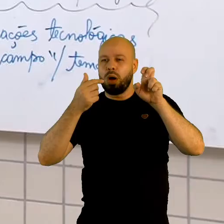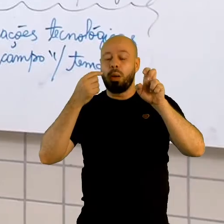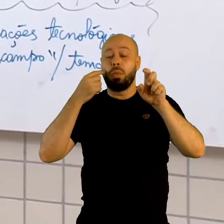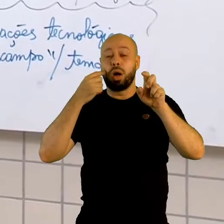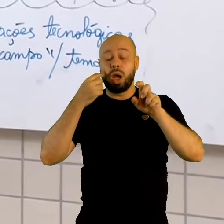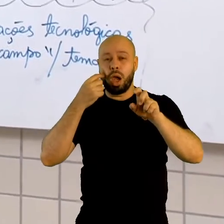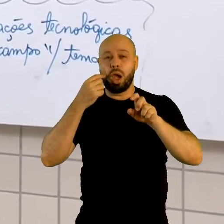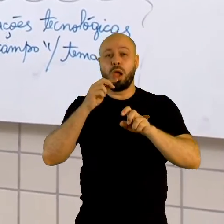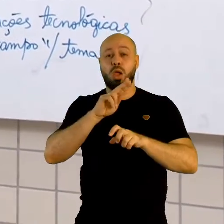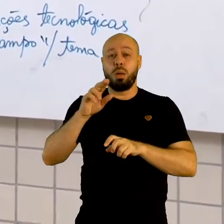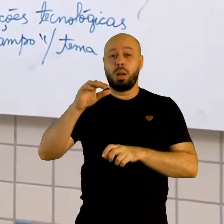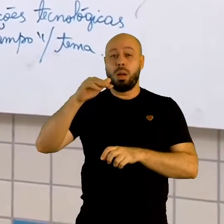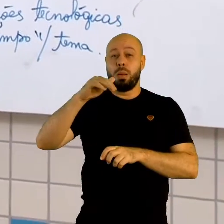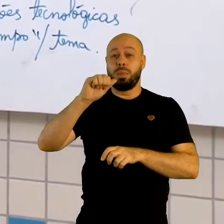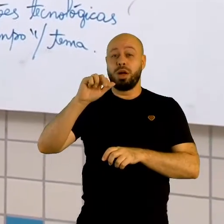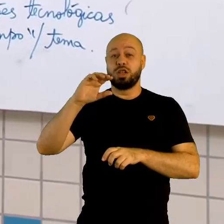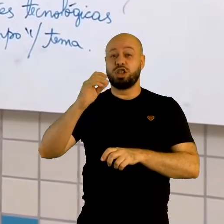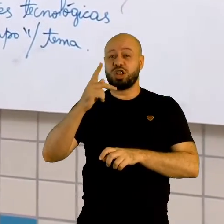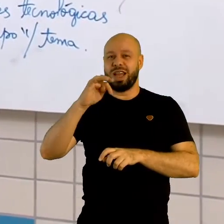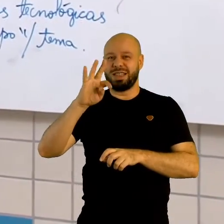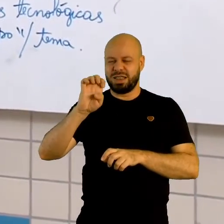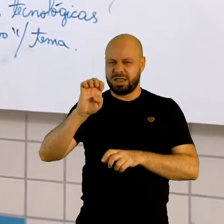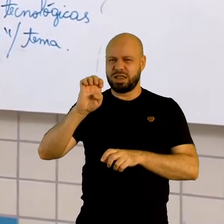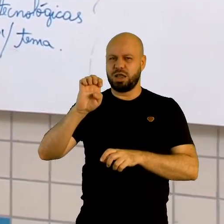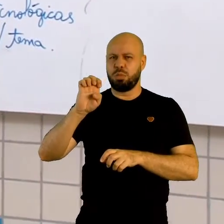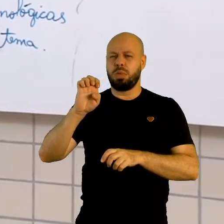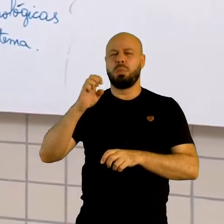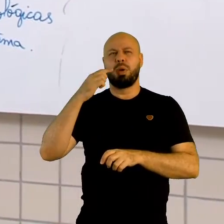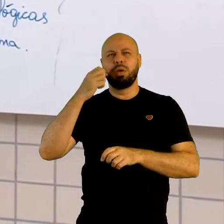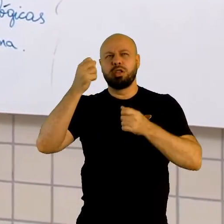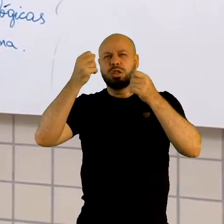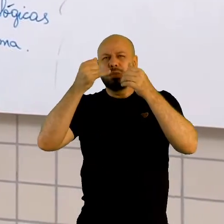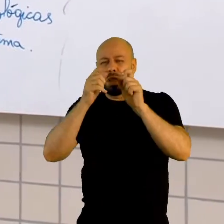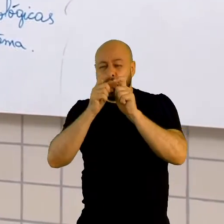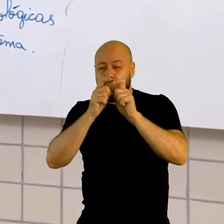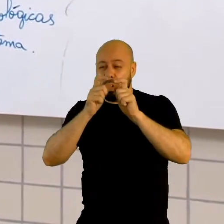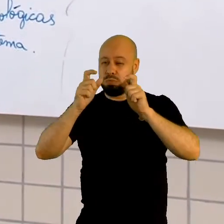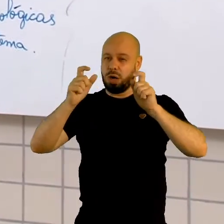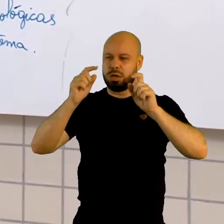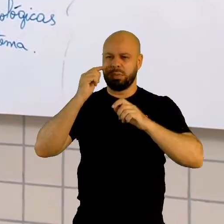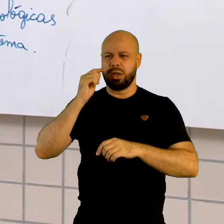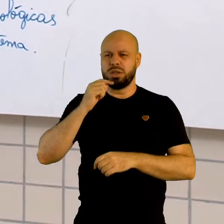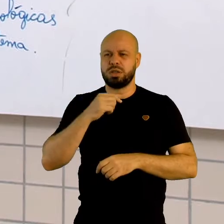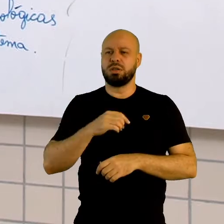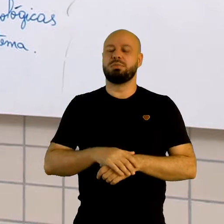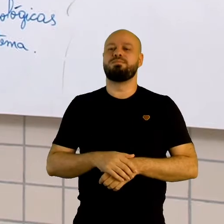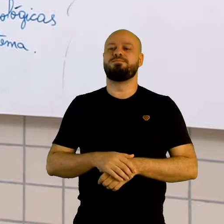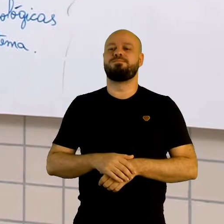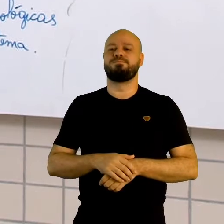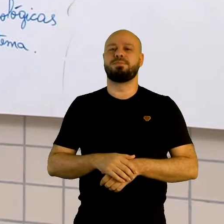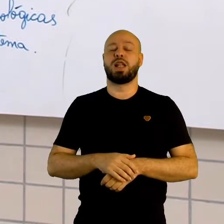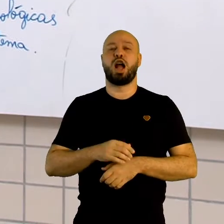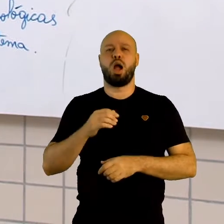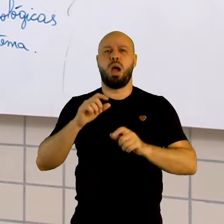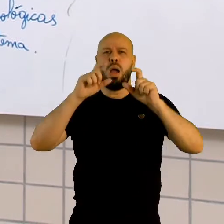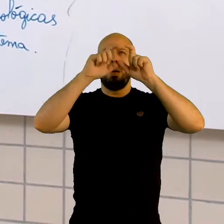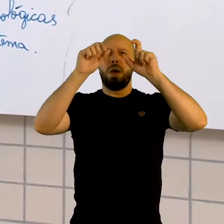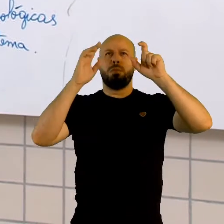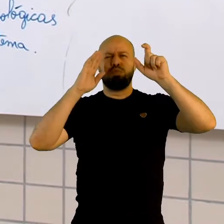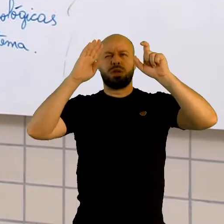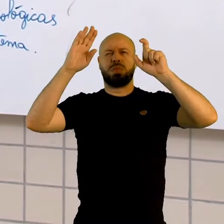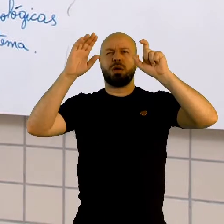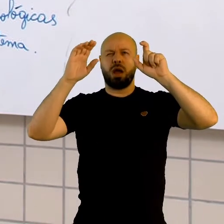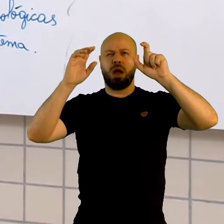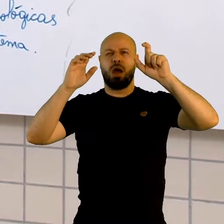é um título mais abrangente. No título secundário, também chamado de subtítulo, ele é um